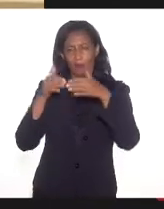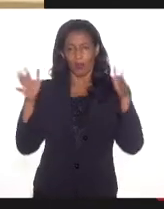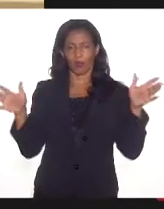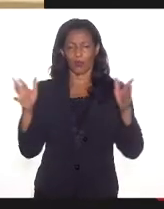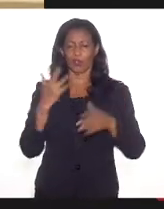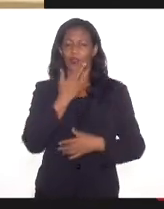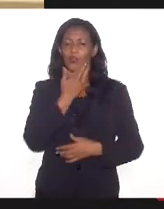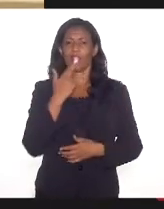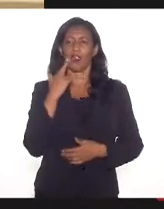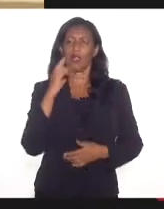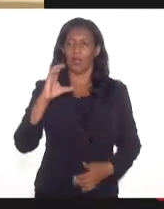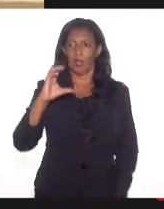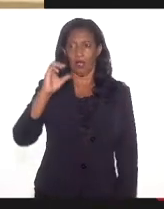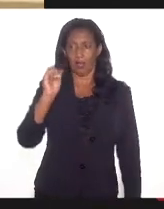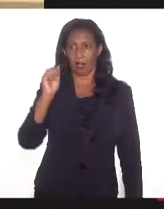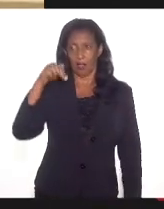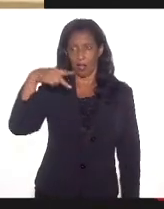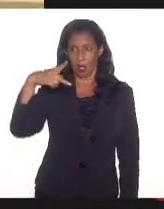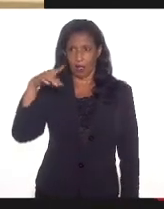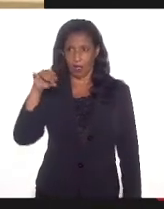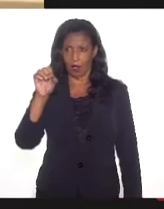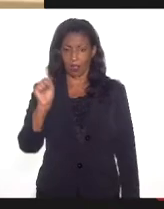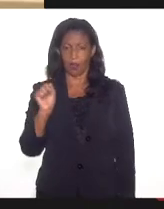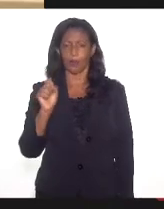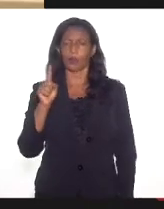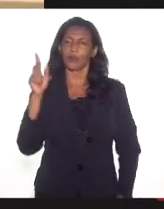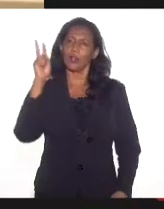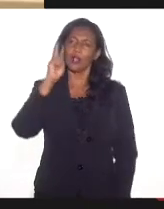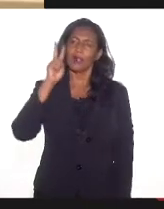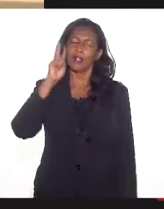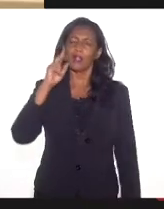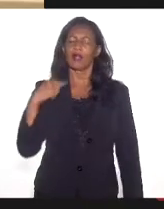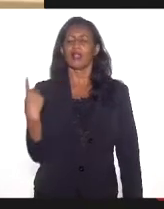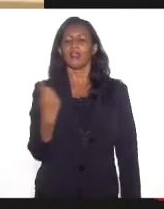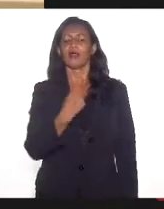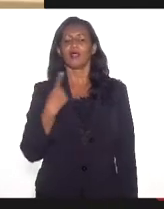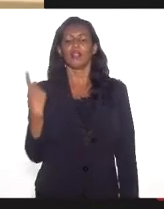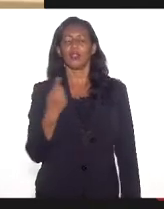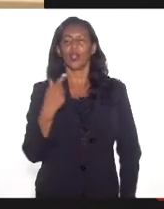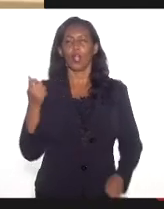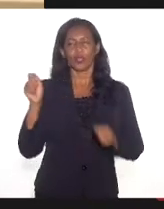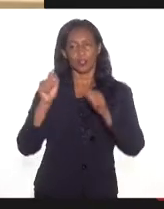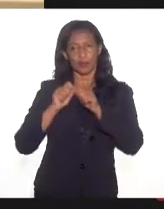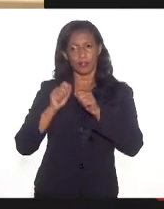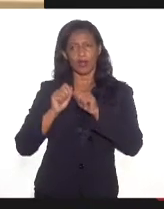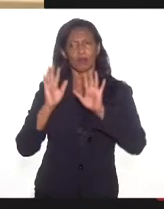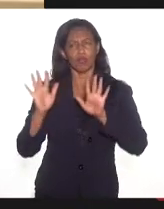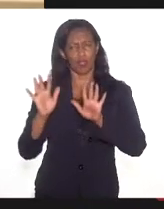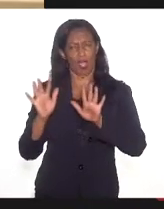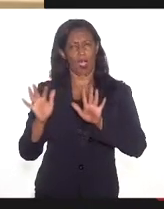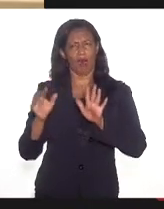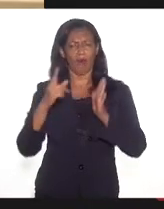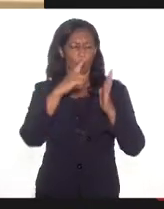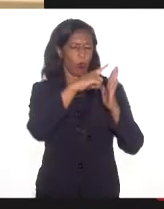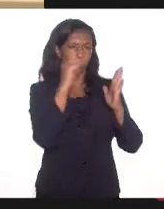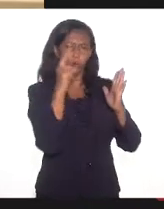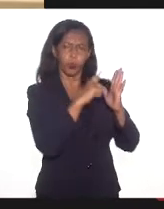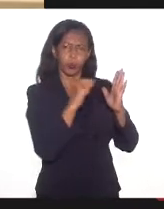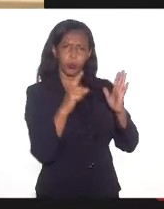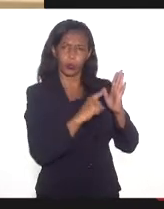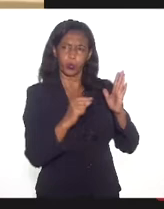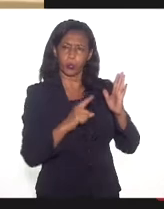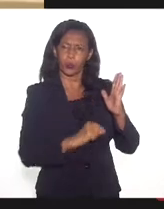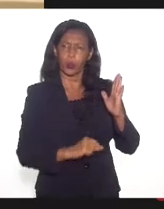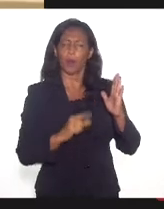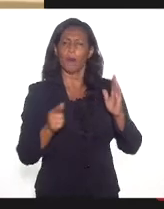de Campos, inclusive ressaltar que nós fizemos diversas indicações legislativas para